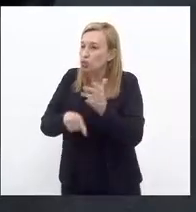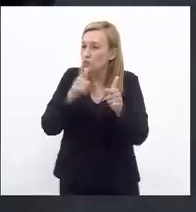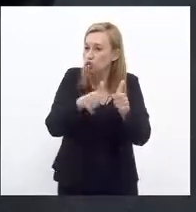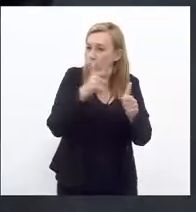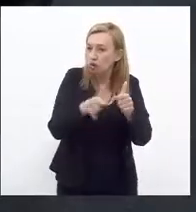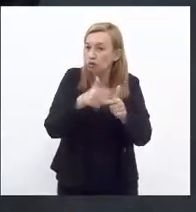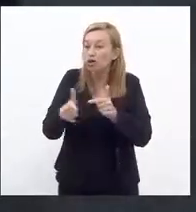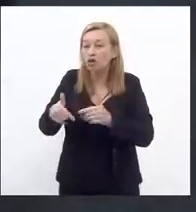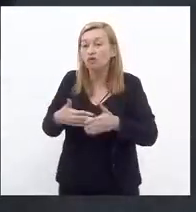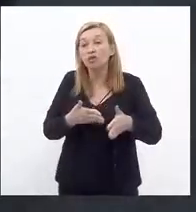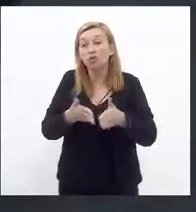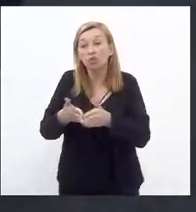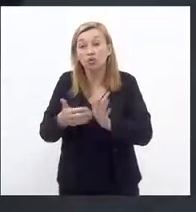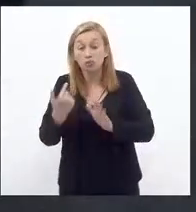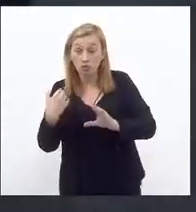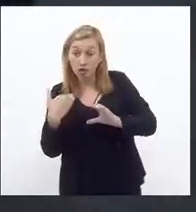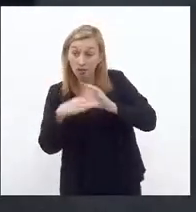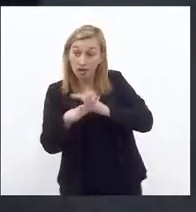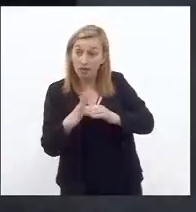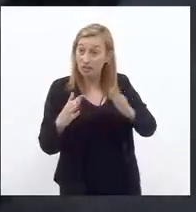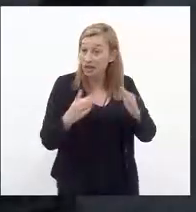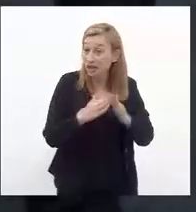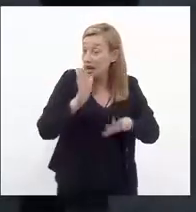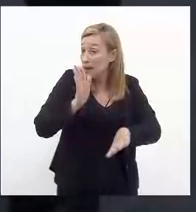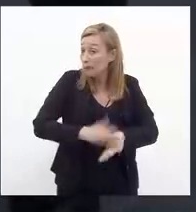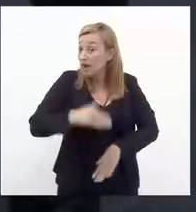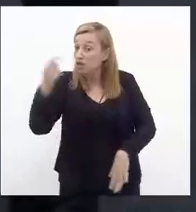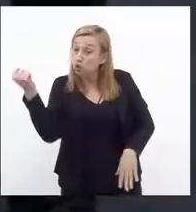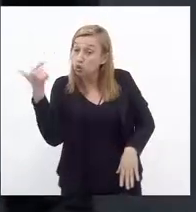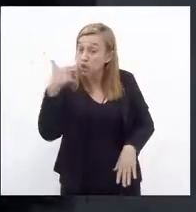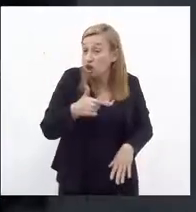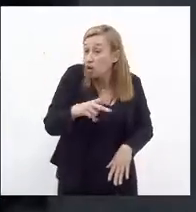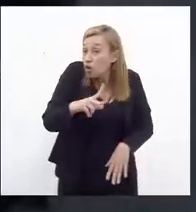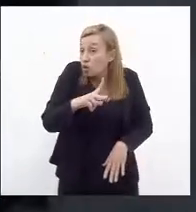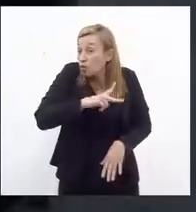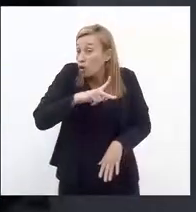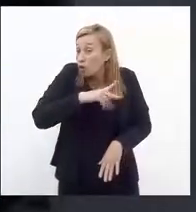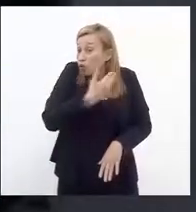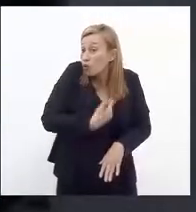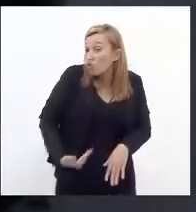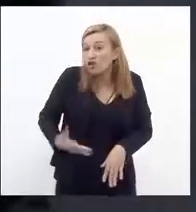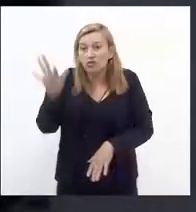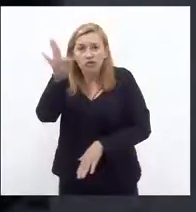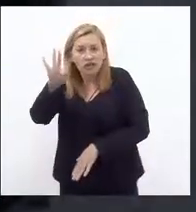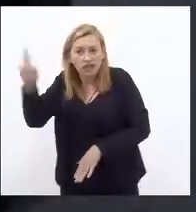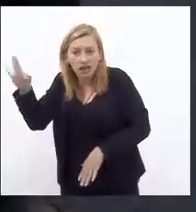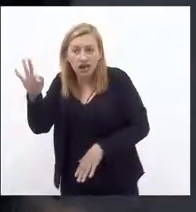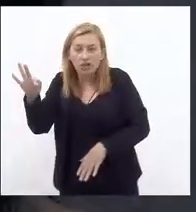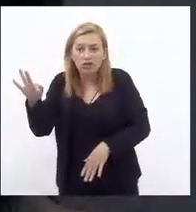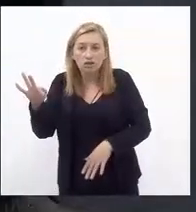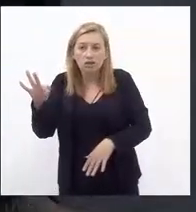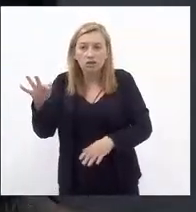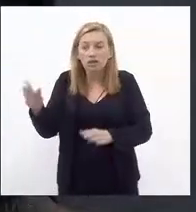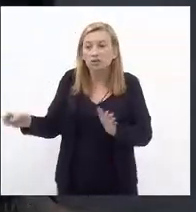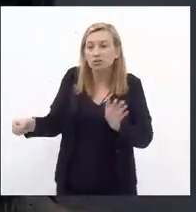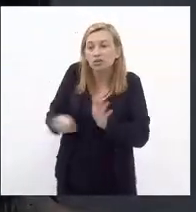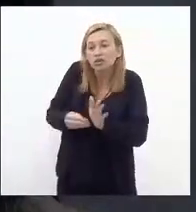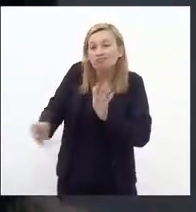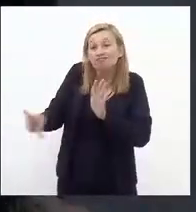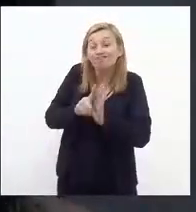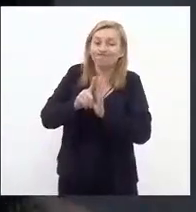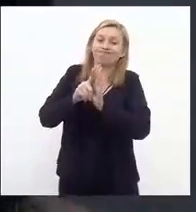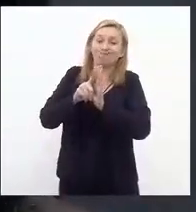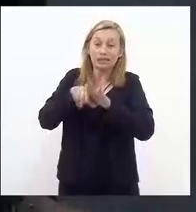encaminhado para essa casa era mais do que o próprio governo federal tinha botado na lei